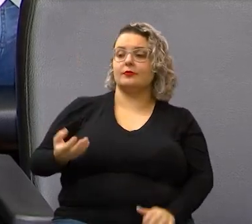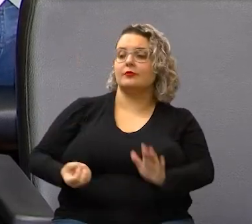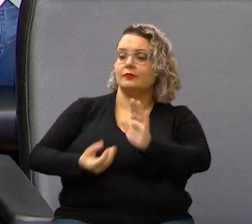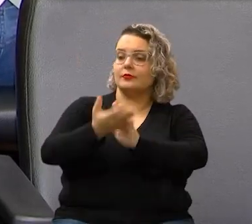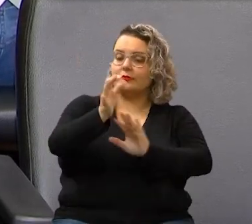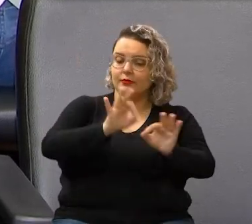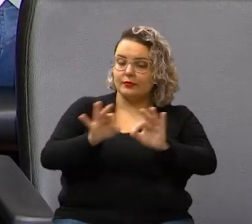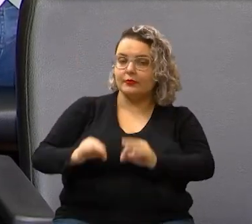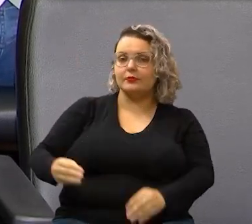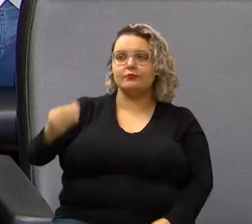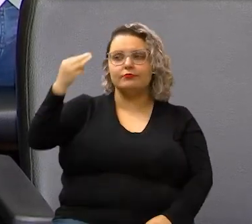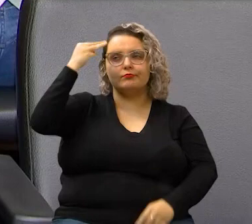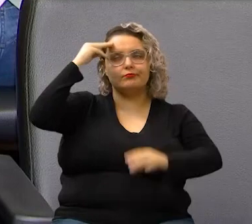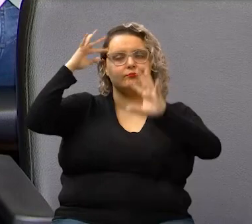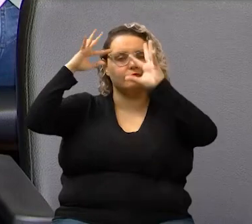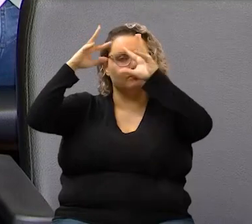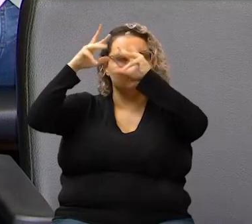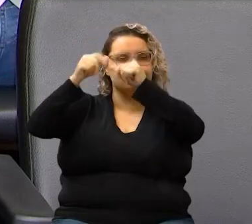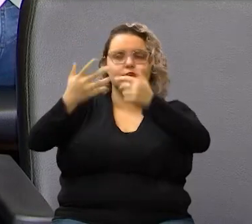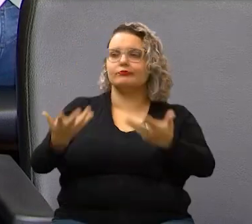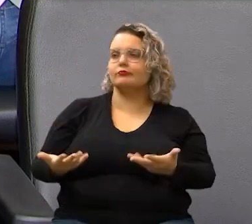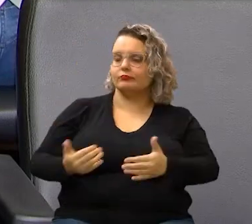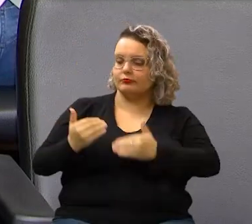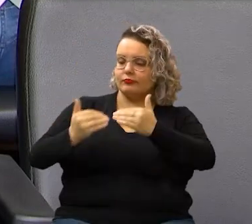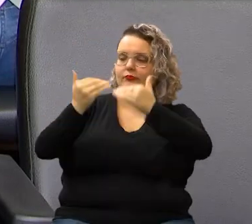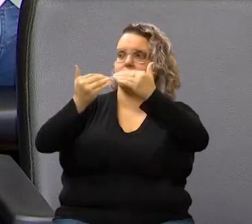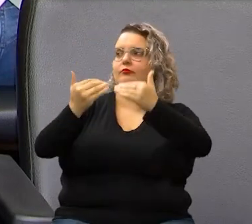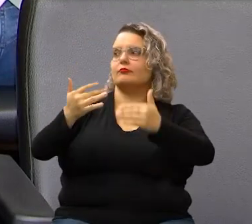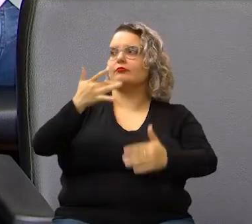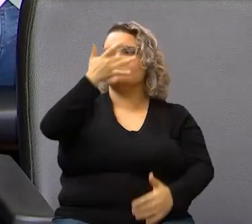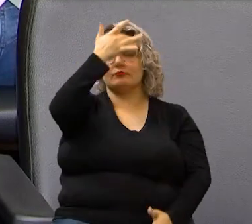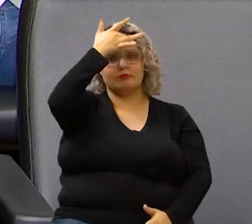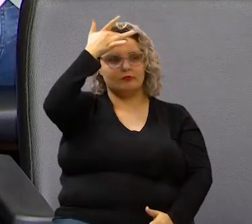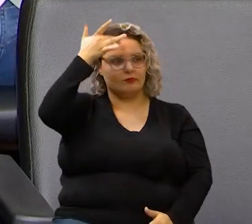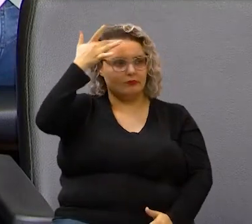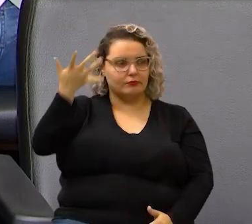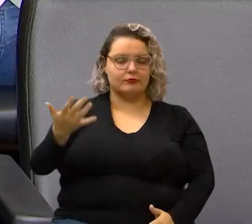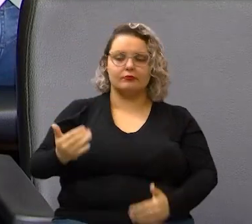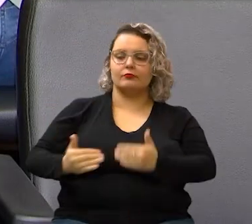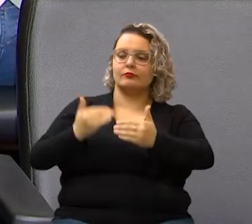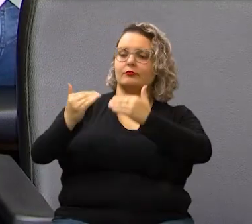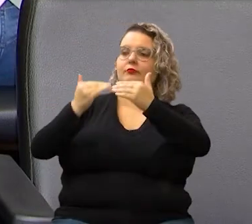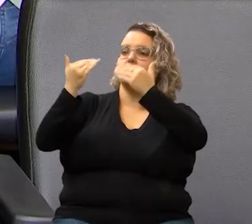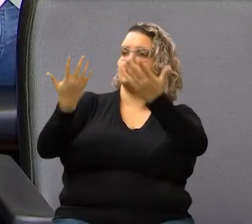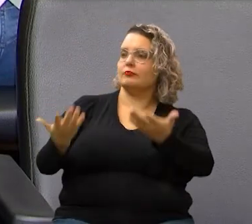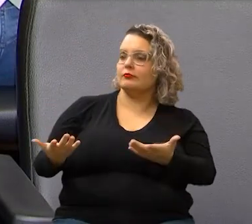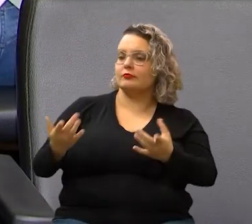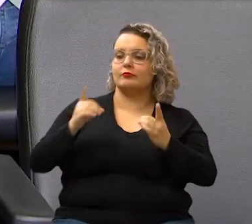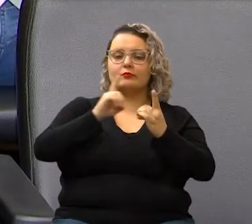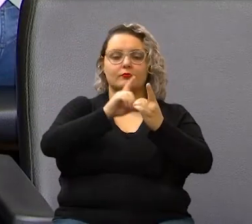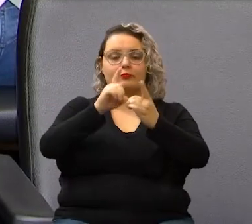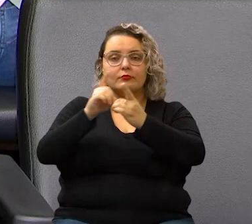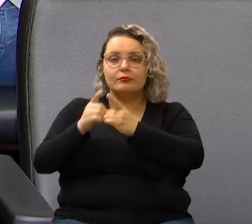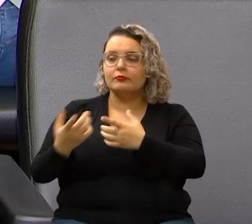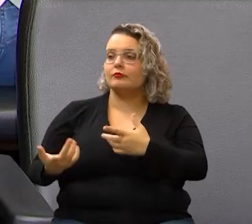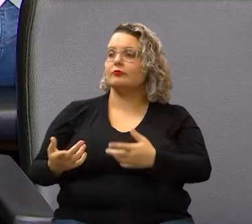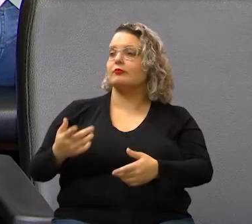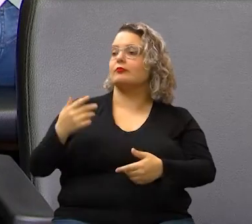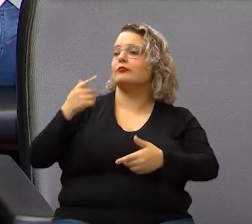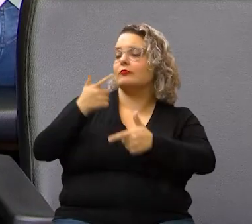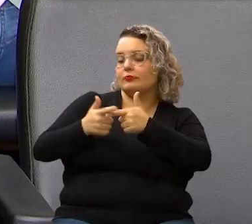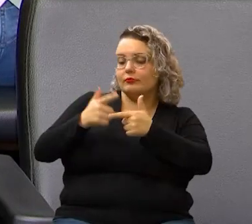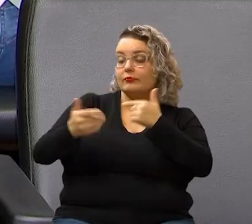Saad, que institui o programa Mente Limpa, de promoção da saúde mental, de promoção, atenção